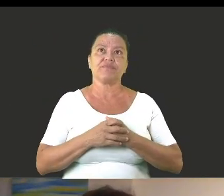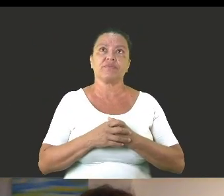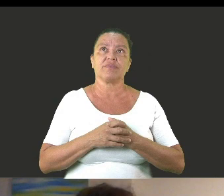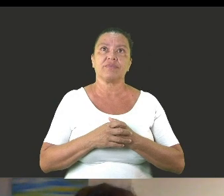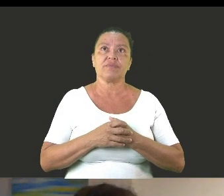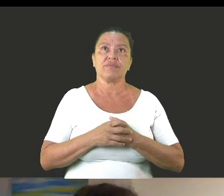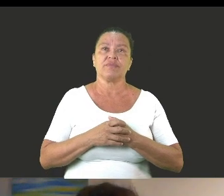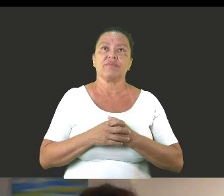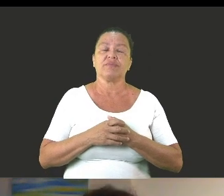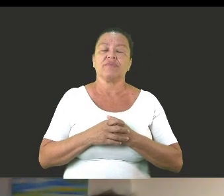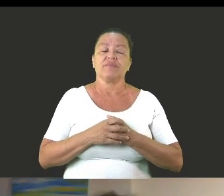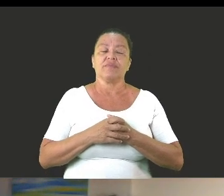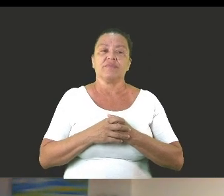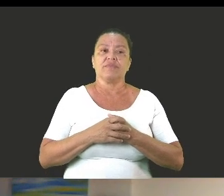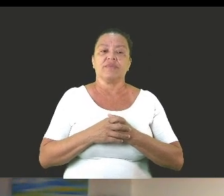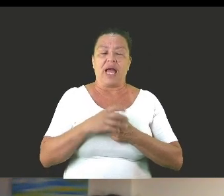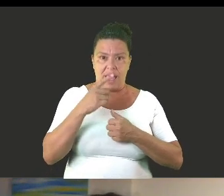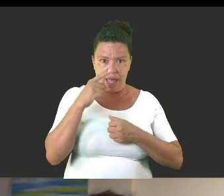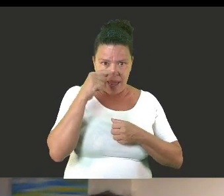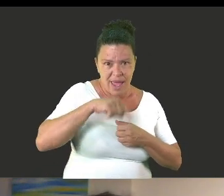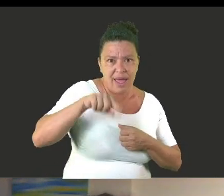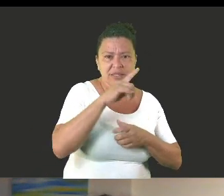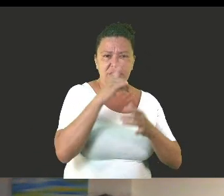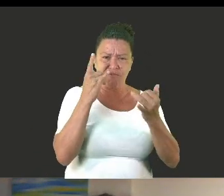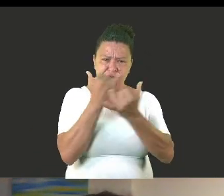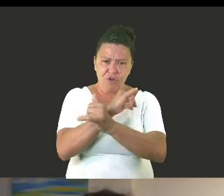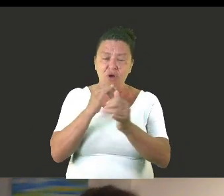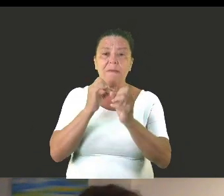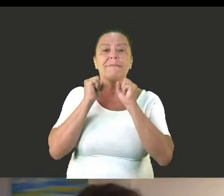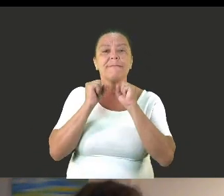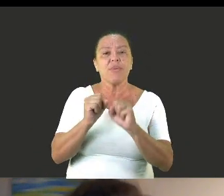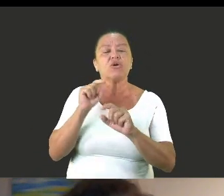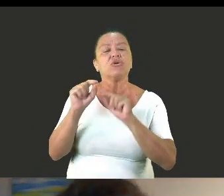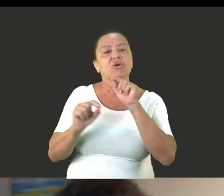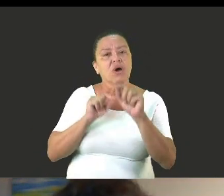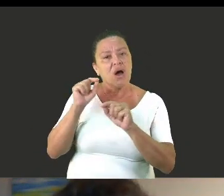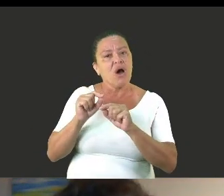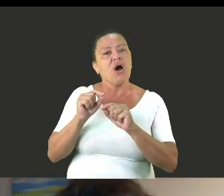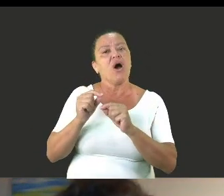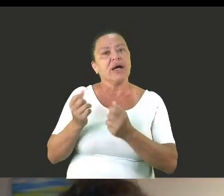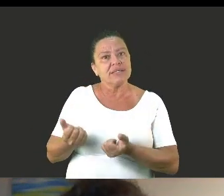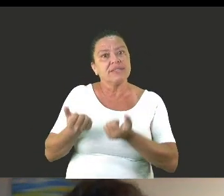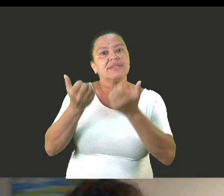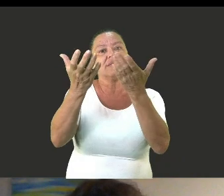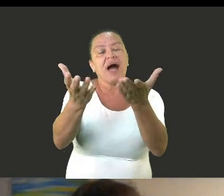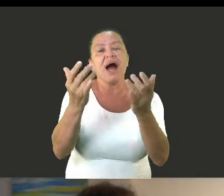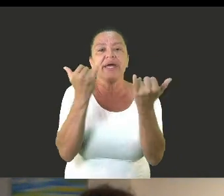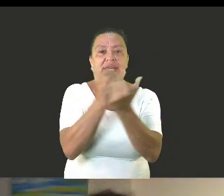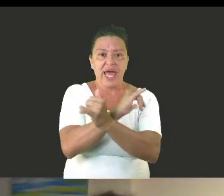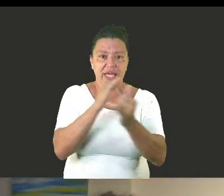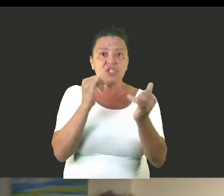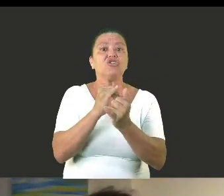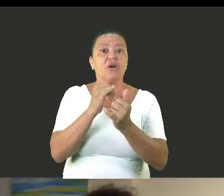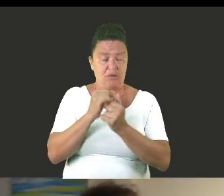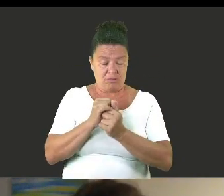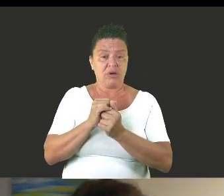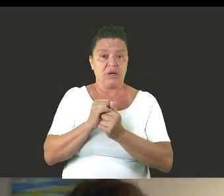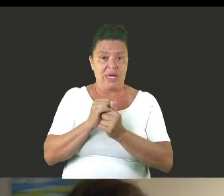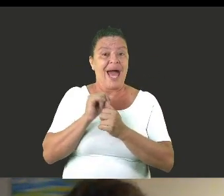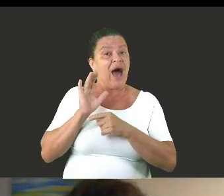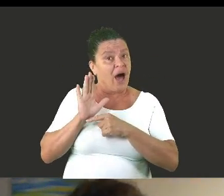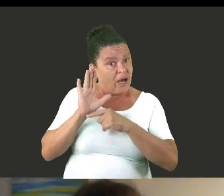a premissa é que esse fluido ele pode e ele nos abastece, pode nos abastecer não, ele